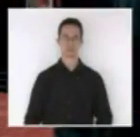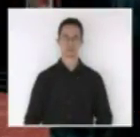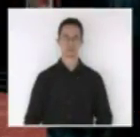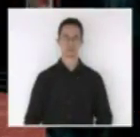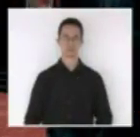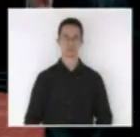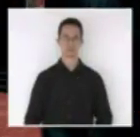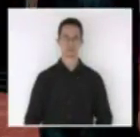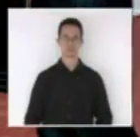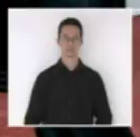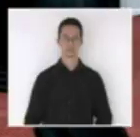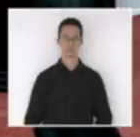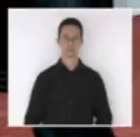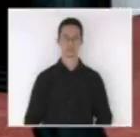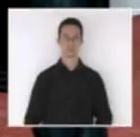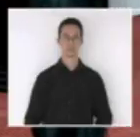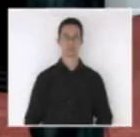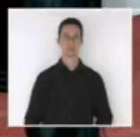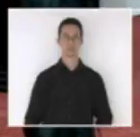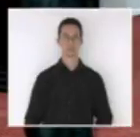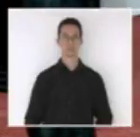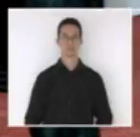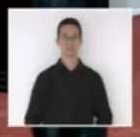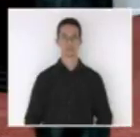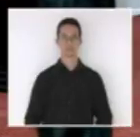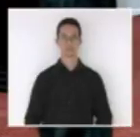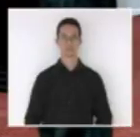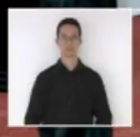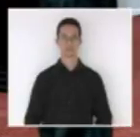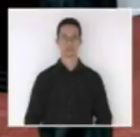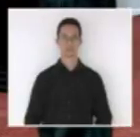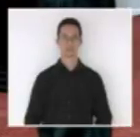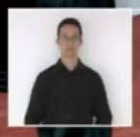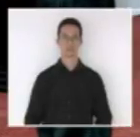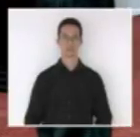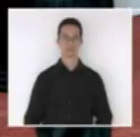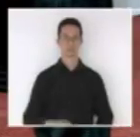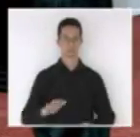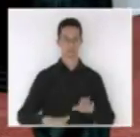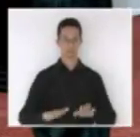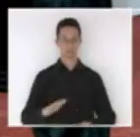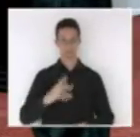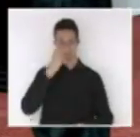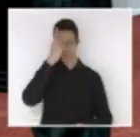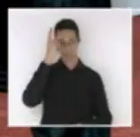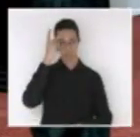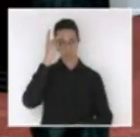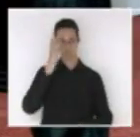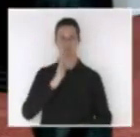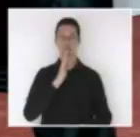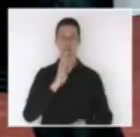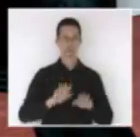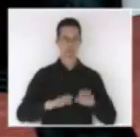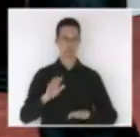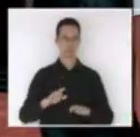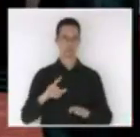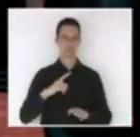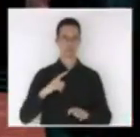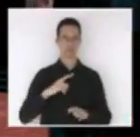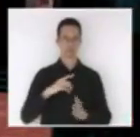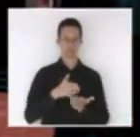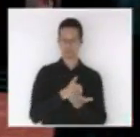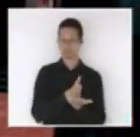Mas se a canha corre frouxa, o índio mal instruído às vezes perde o sentido dessa comemoração.